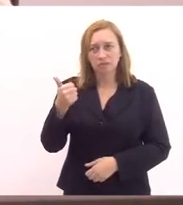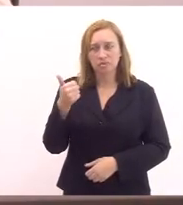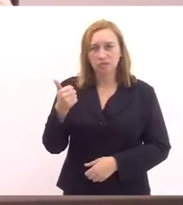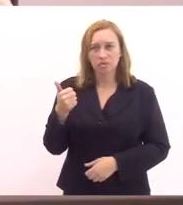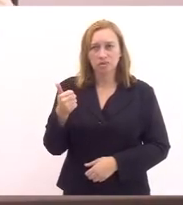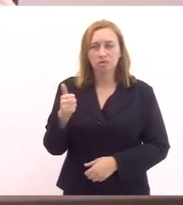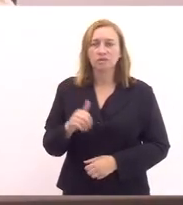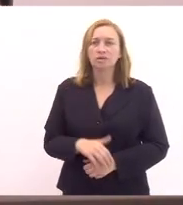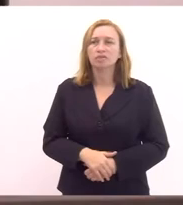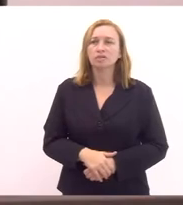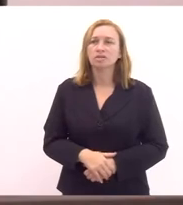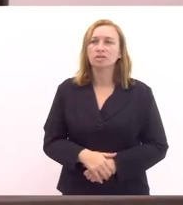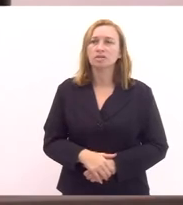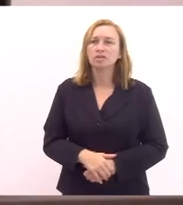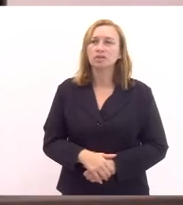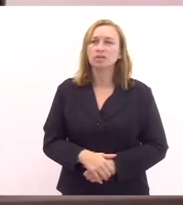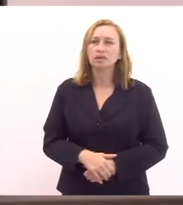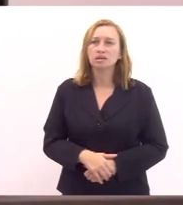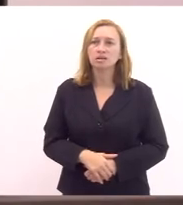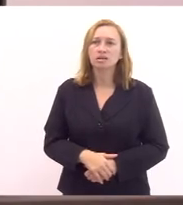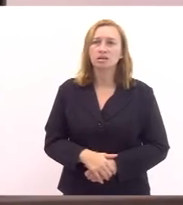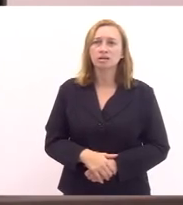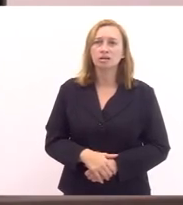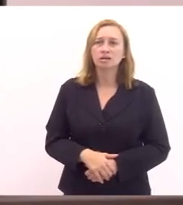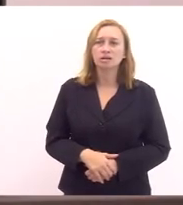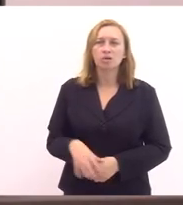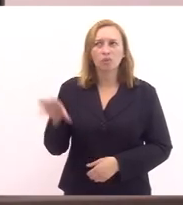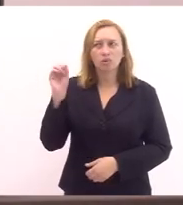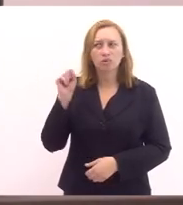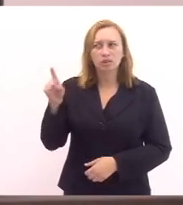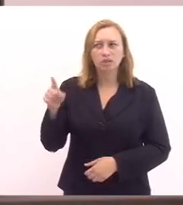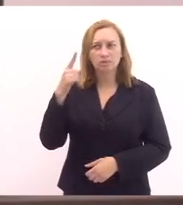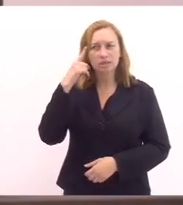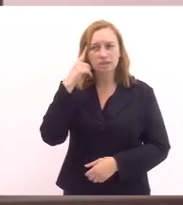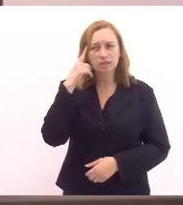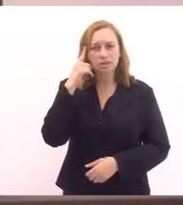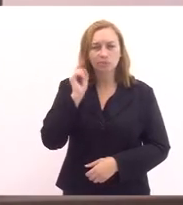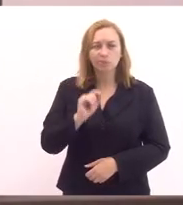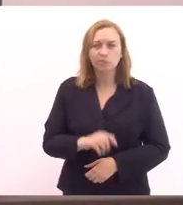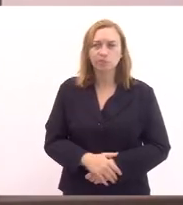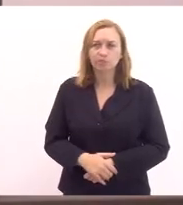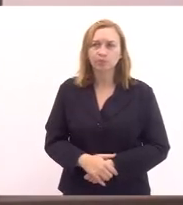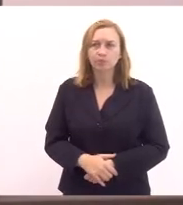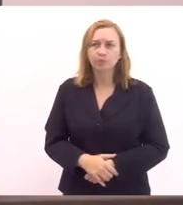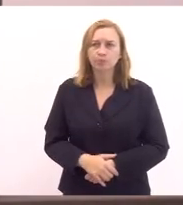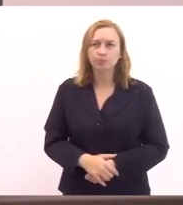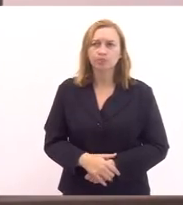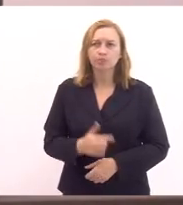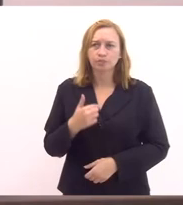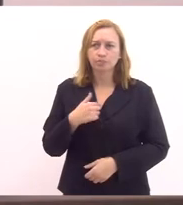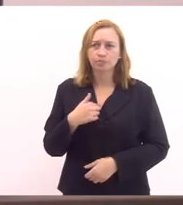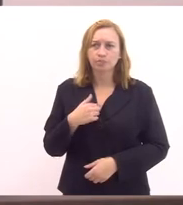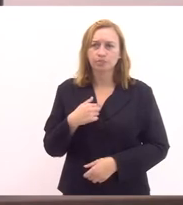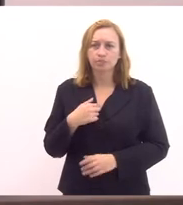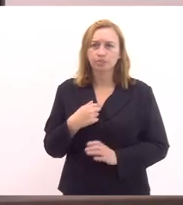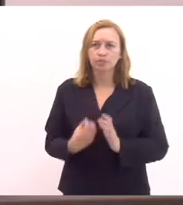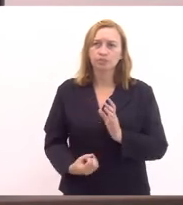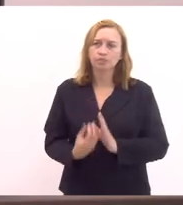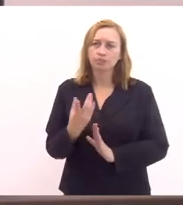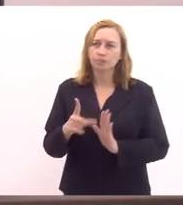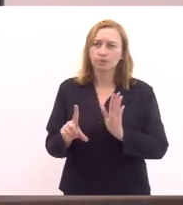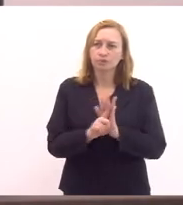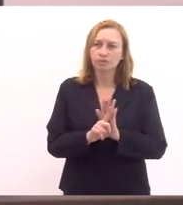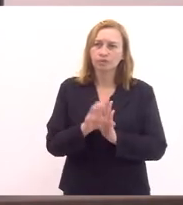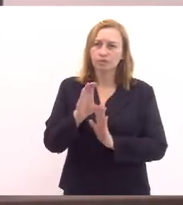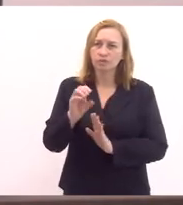é algo que eu amadurecido me surgiu agora te ouvindo é o seguinte eu sou o autor da lei de